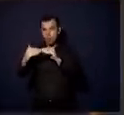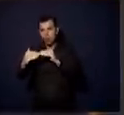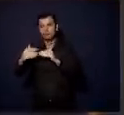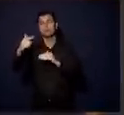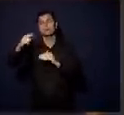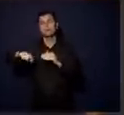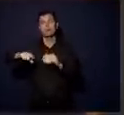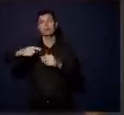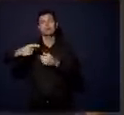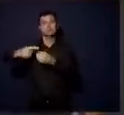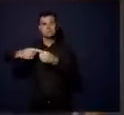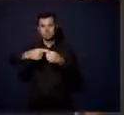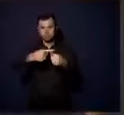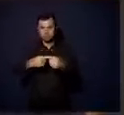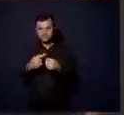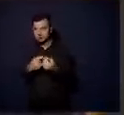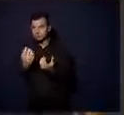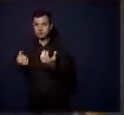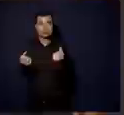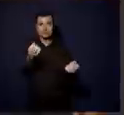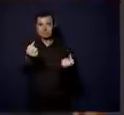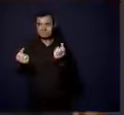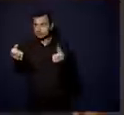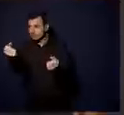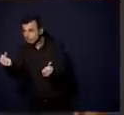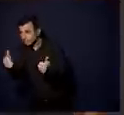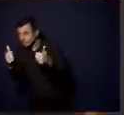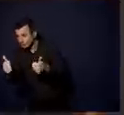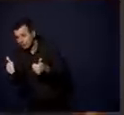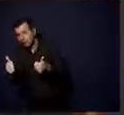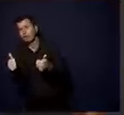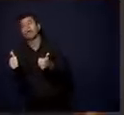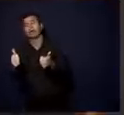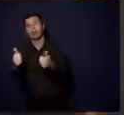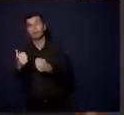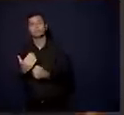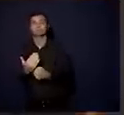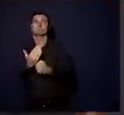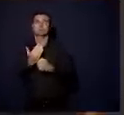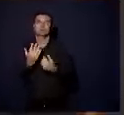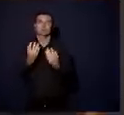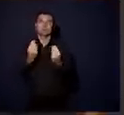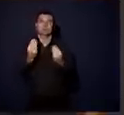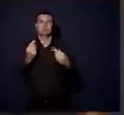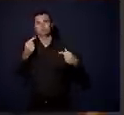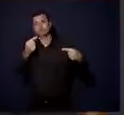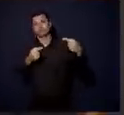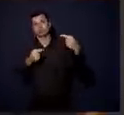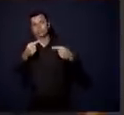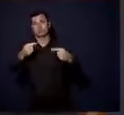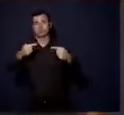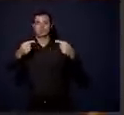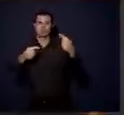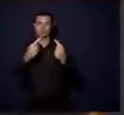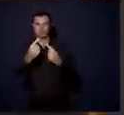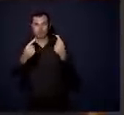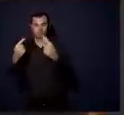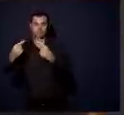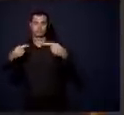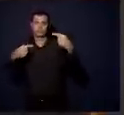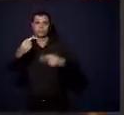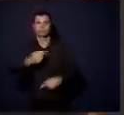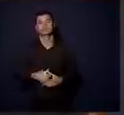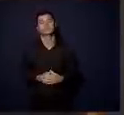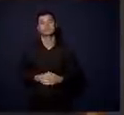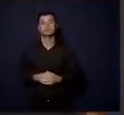Municípios sobre qual deve ser esse desenho e suavemente ajuda muito no debate no debate político Então existe